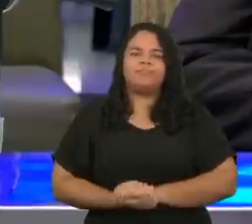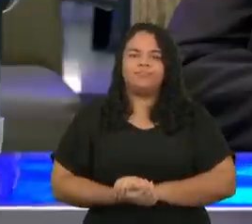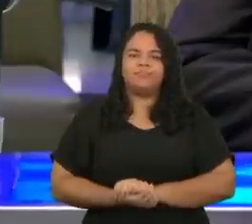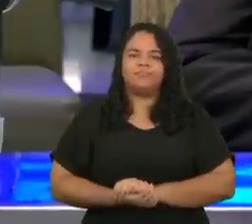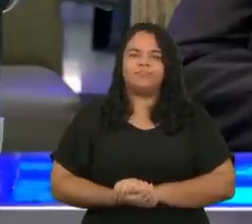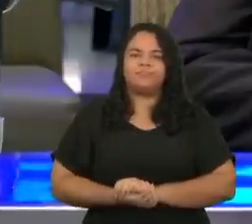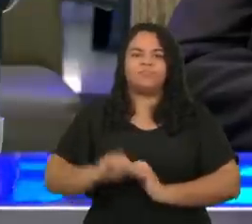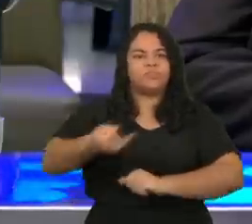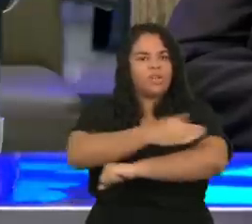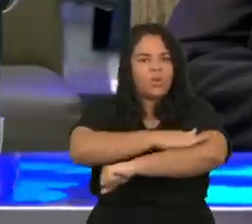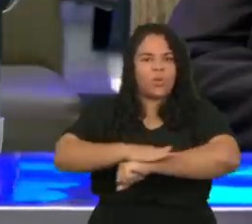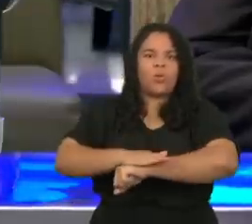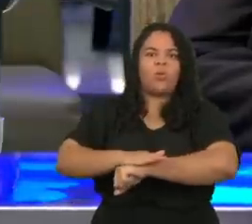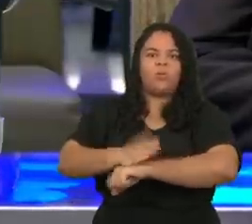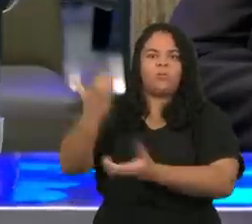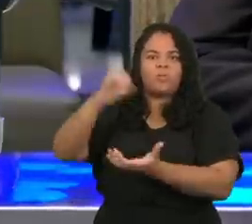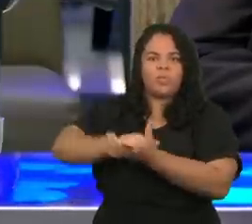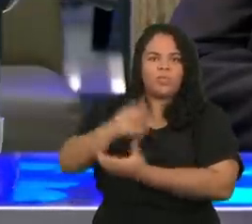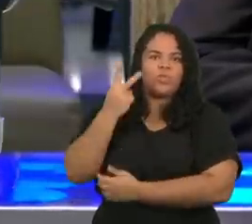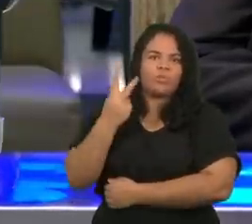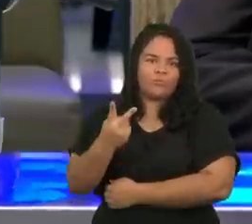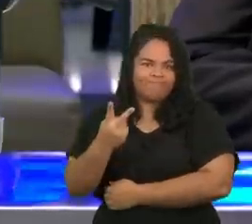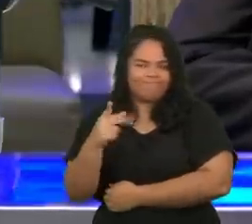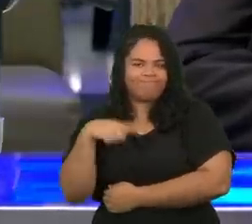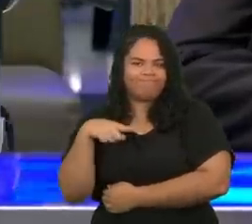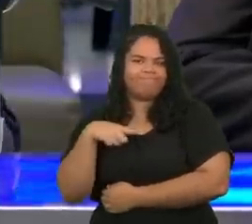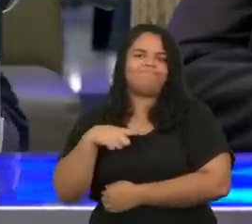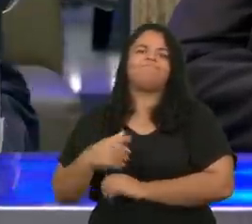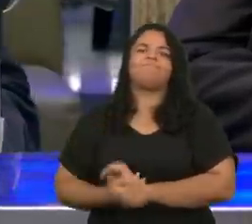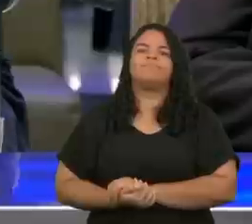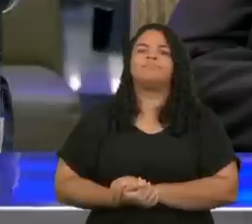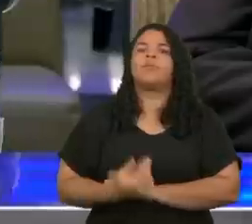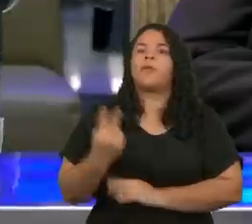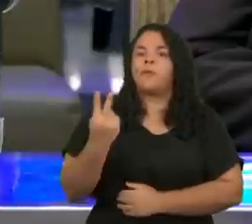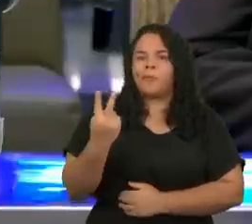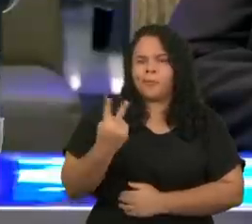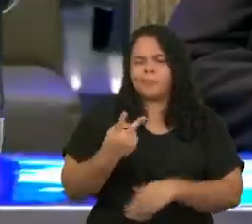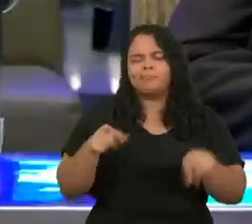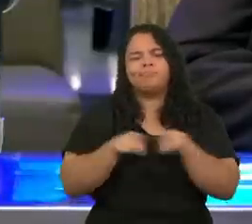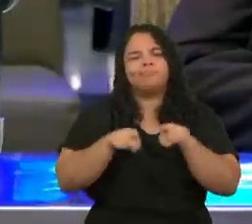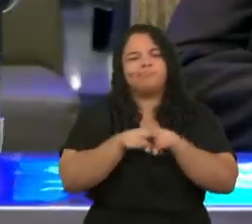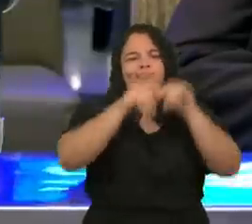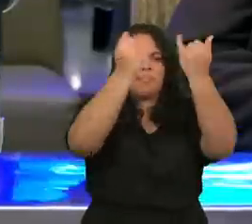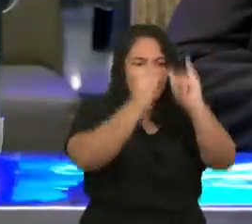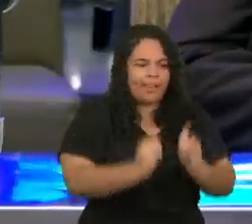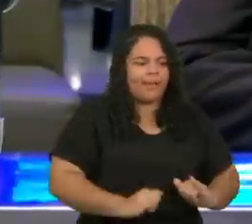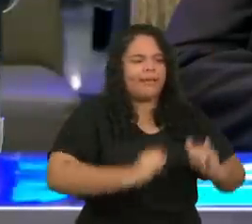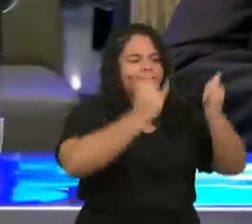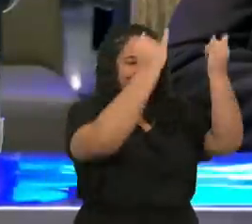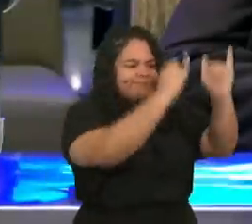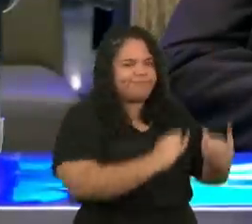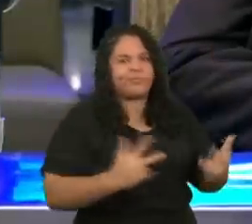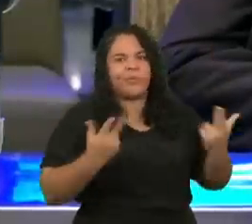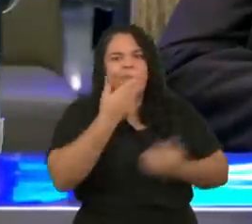adorava Ídolos nos diz a bíblia sagrada que elas também se encaminharam a esse tipo de culto